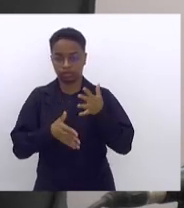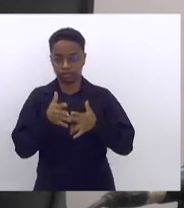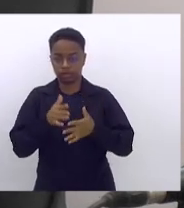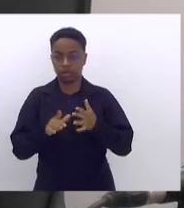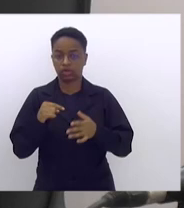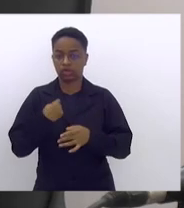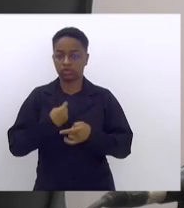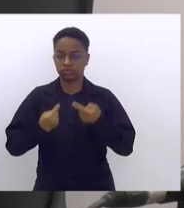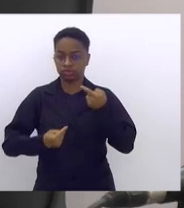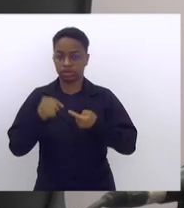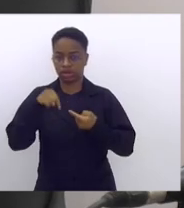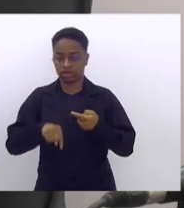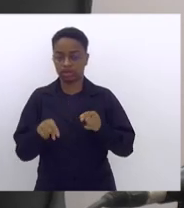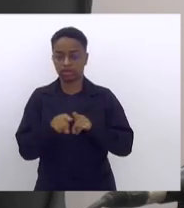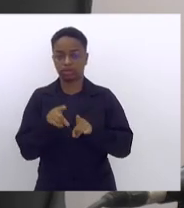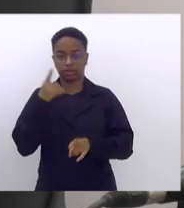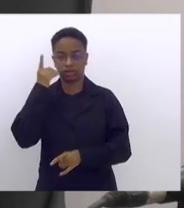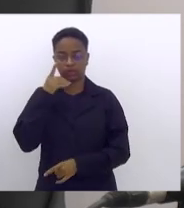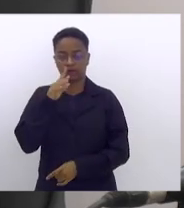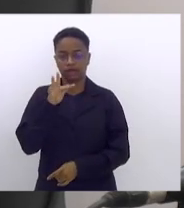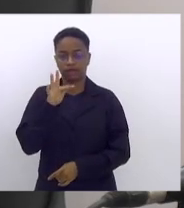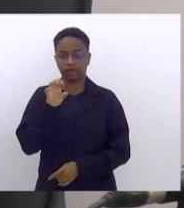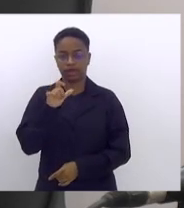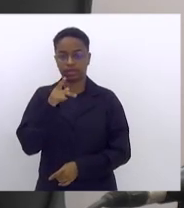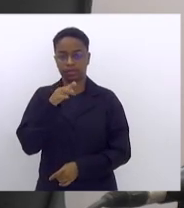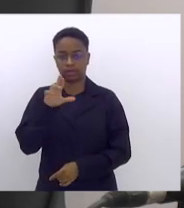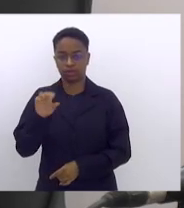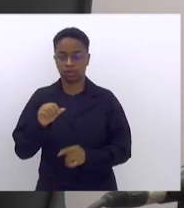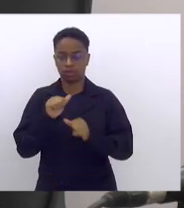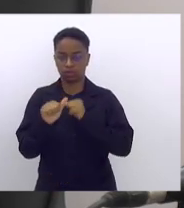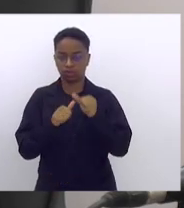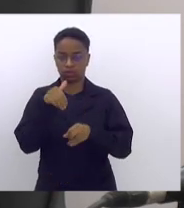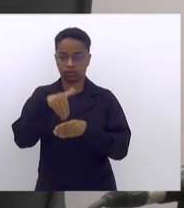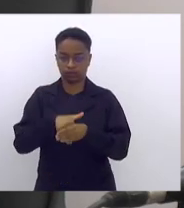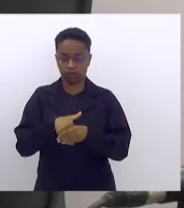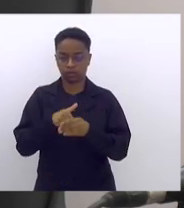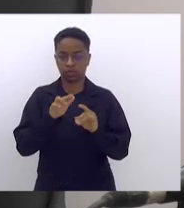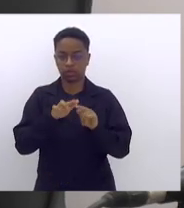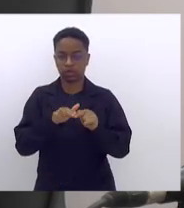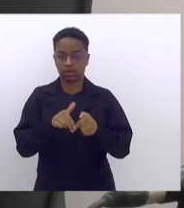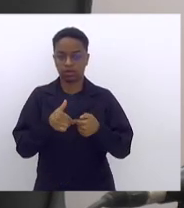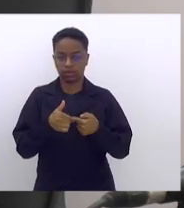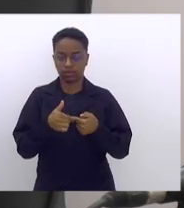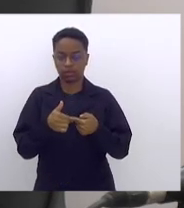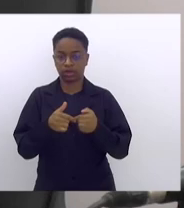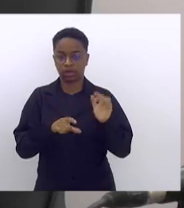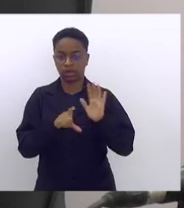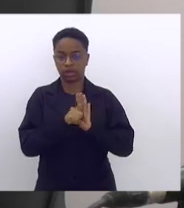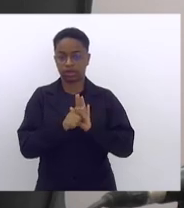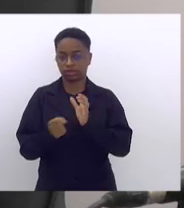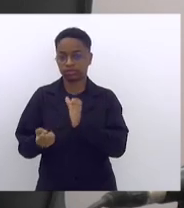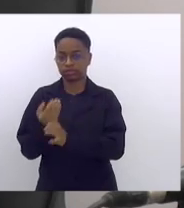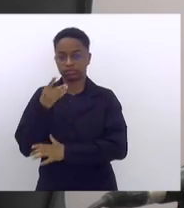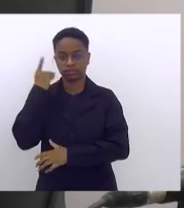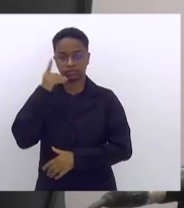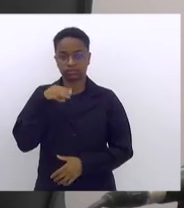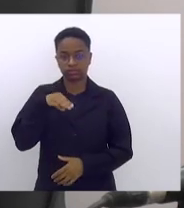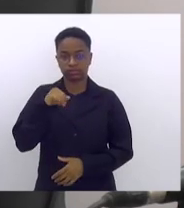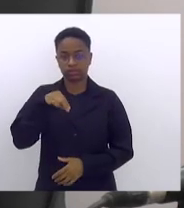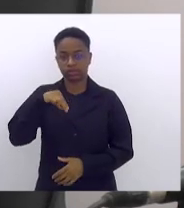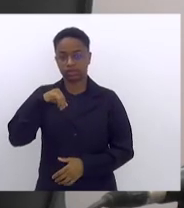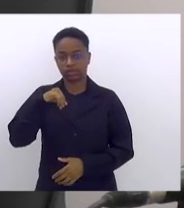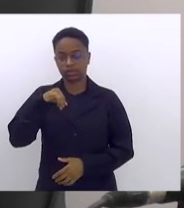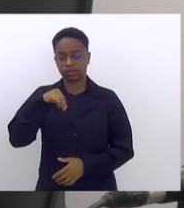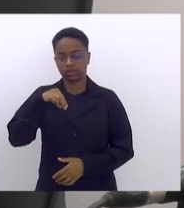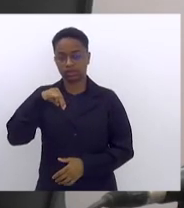e o deputado Filipinho Raves mudou o voto pela prejudicabilidade em razão de uma lei de autoria do deputado Carlos Mink, que é a